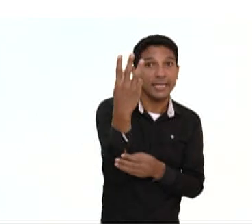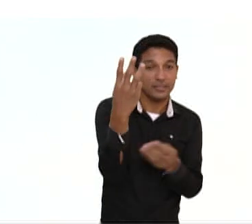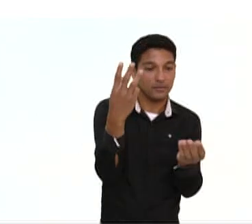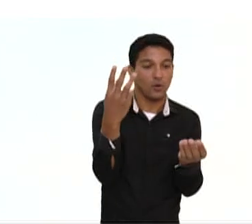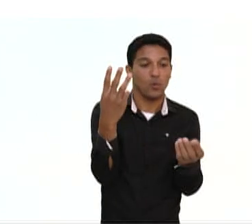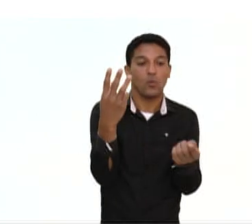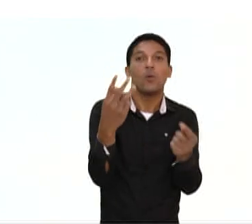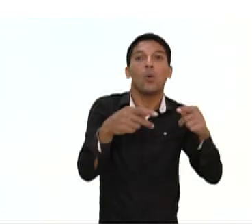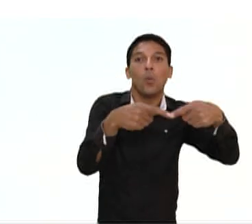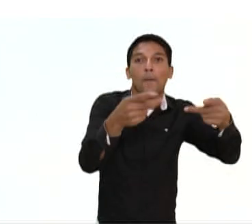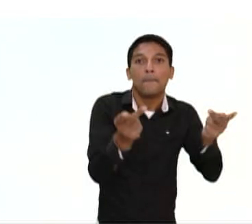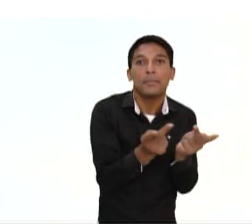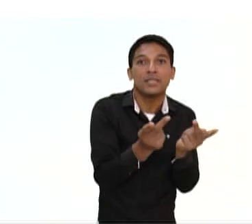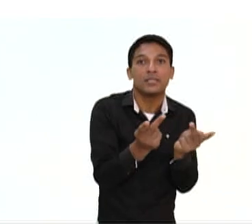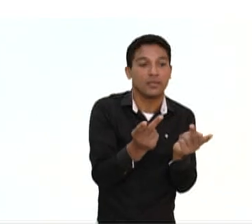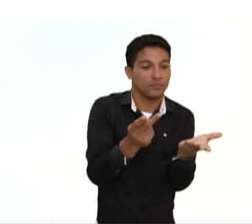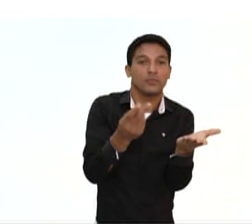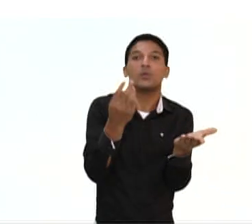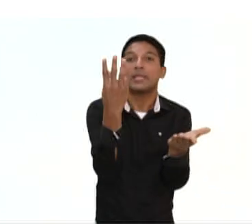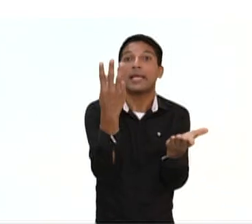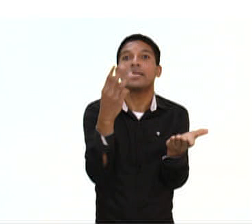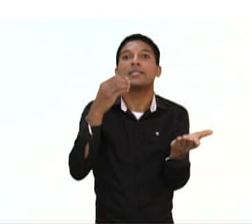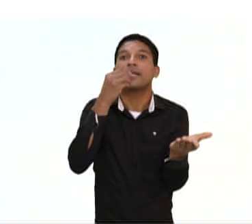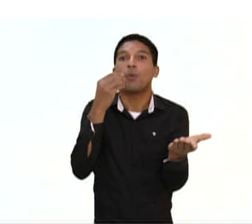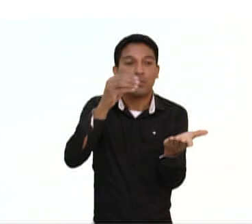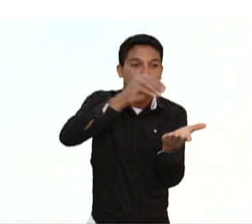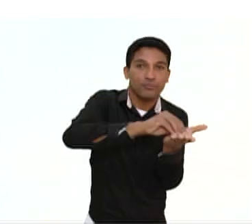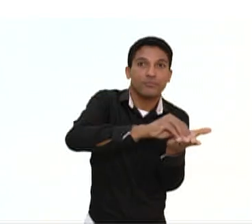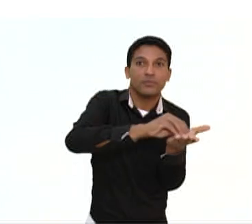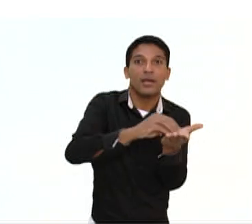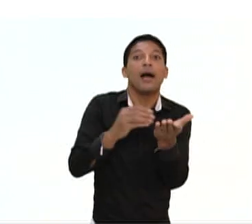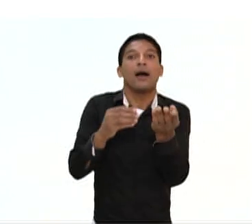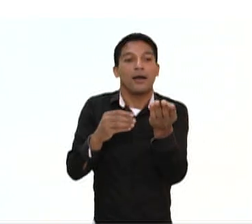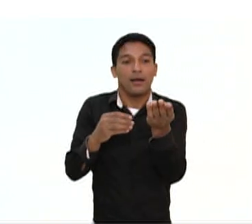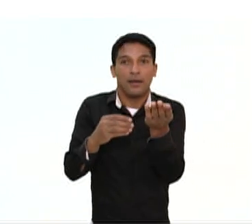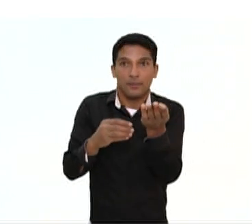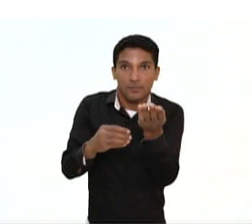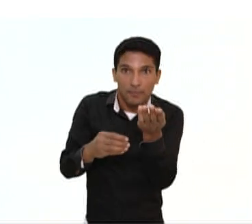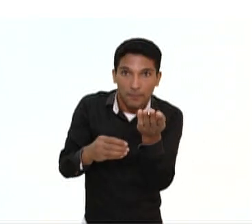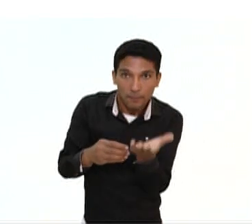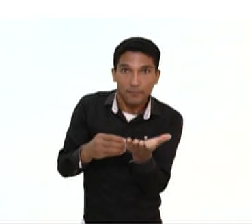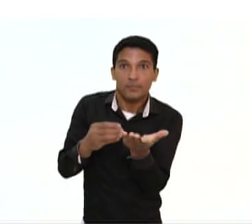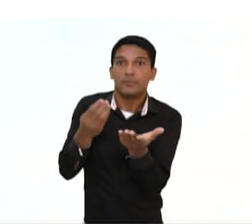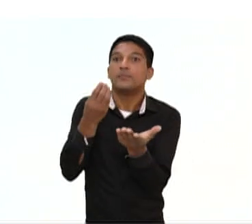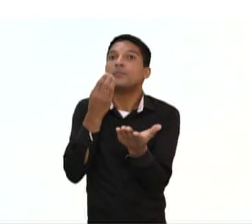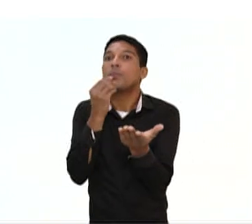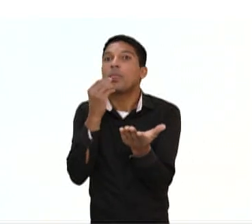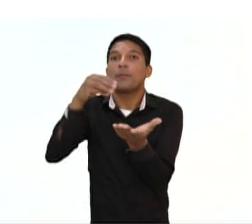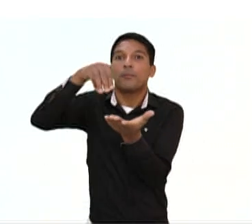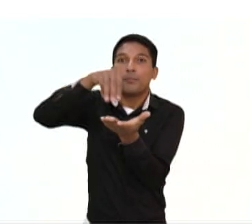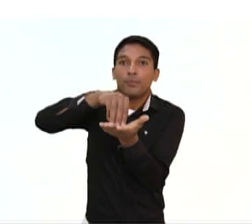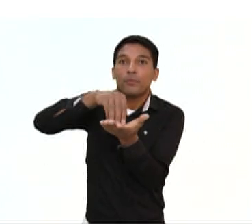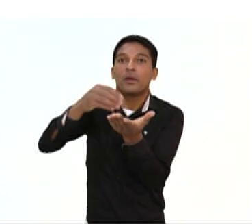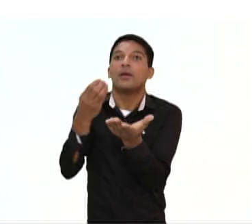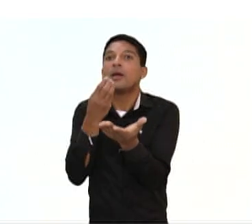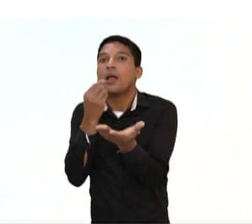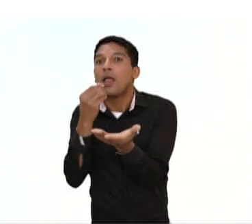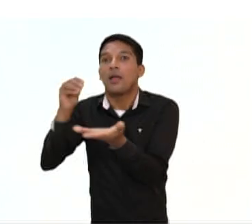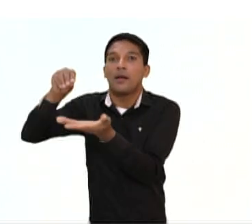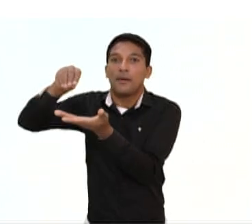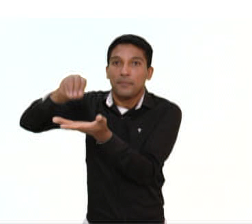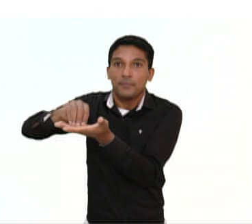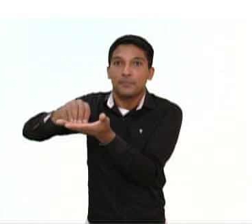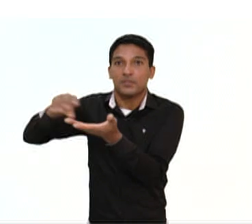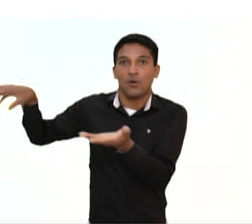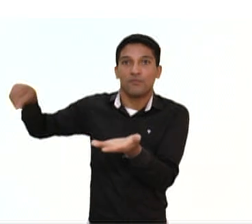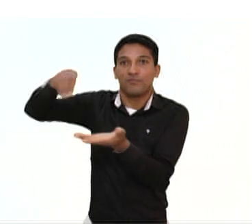fazer agrupamento dos 7 elementos, dos 7 ingredientes, de 3 em 3, ok? Muito bem. Então, no lugar